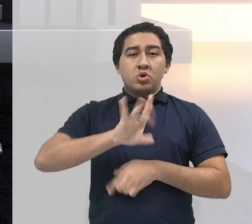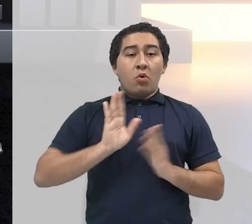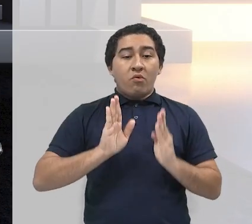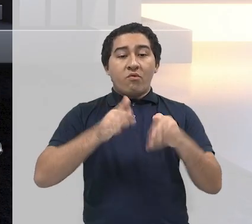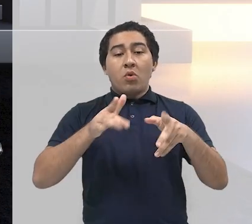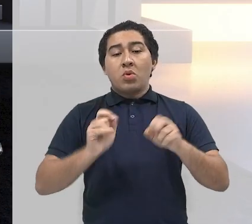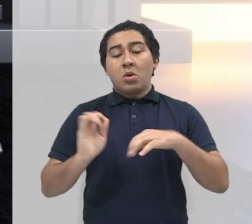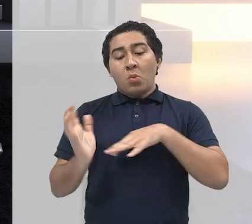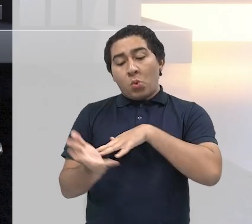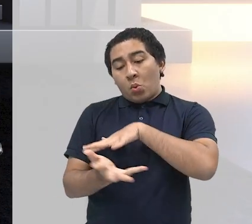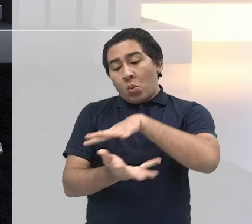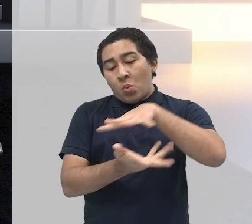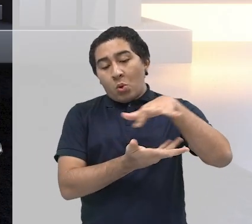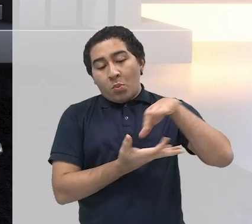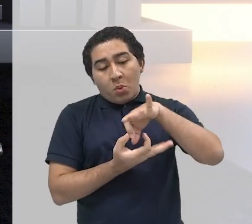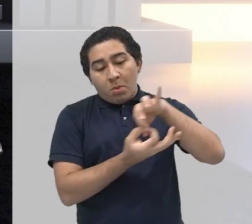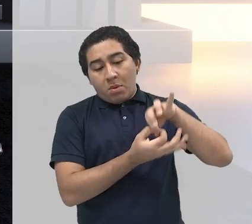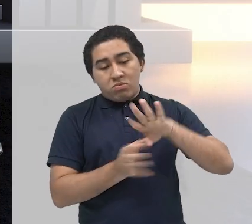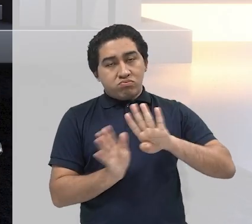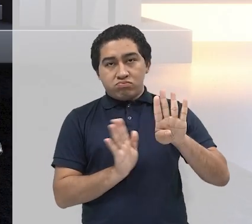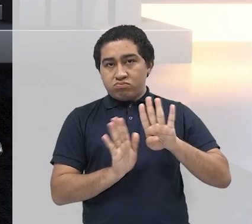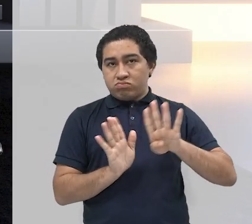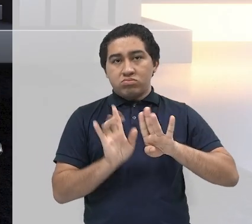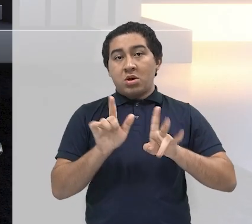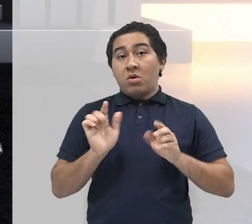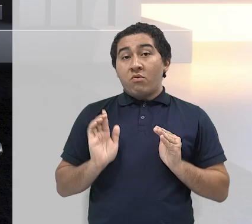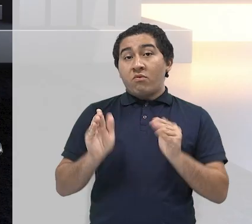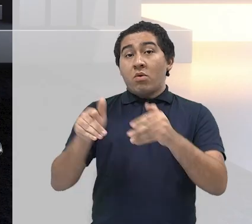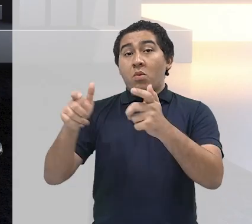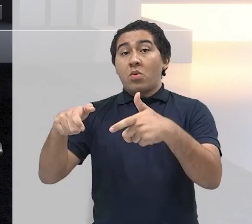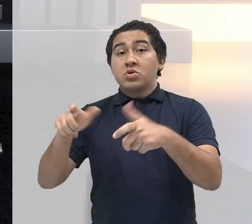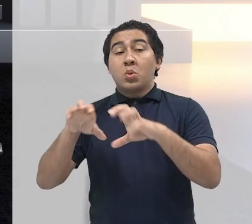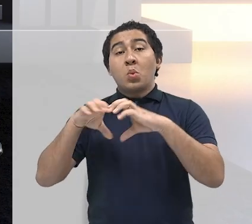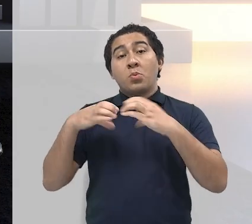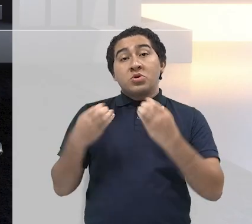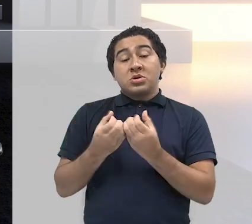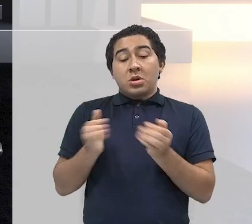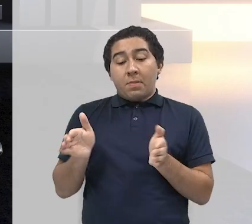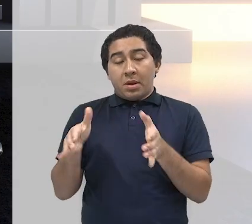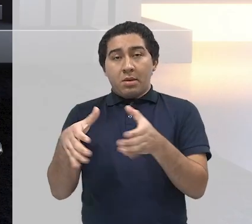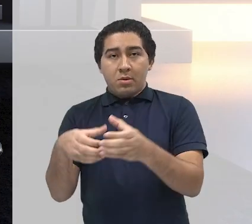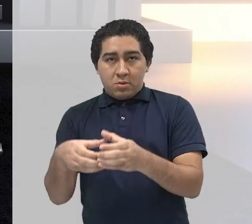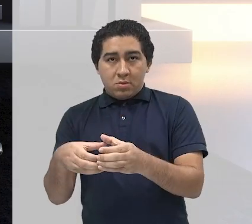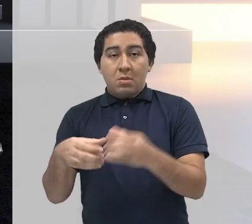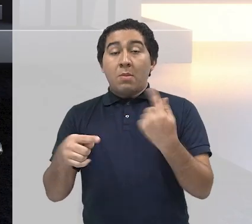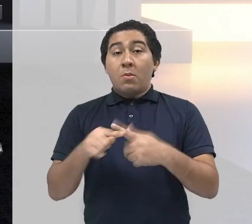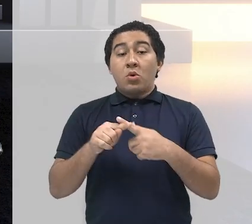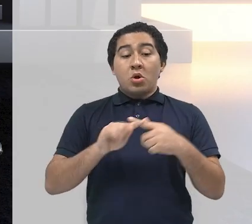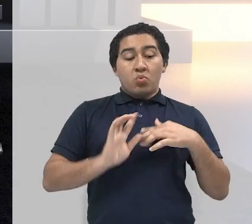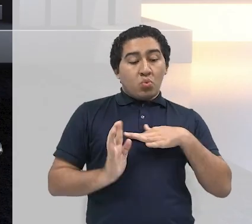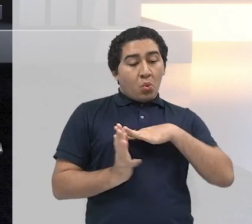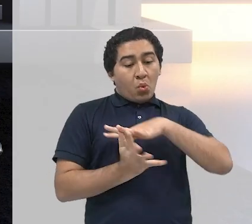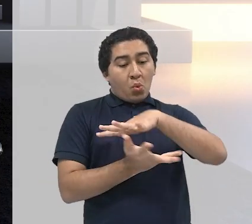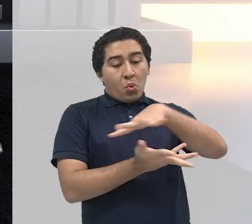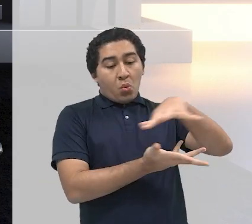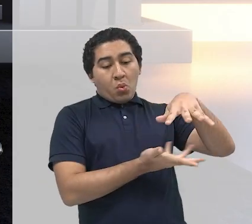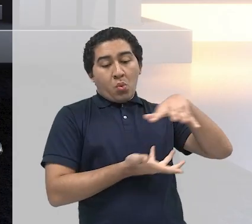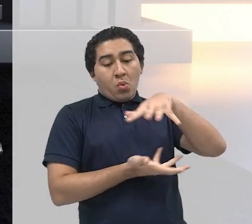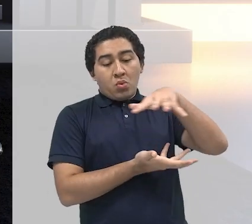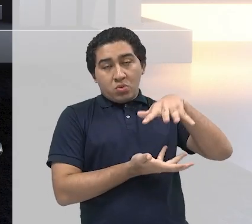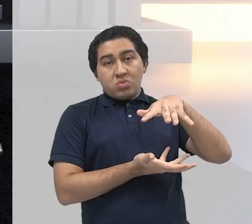de global, total, mas especificamente em comunidades menores, porque o todo, o